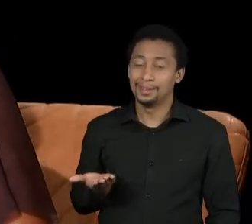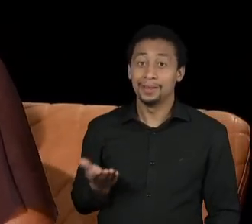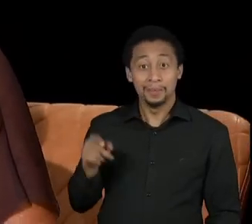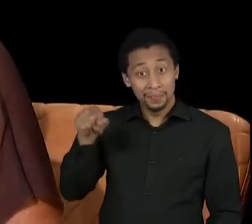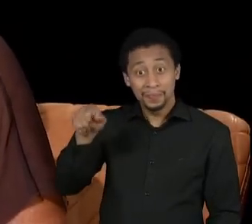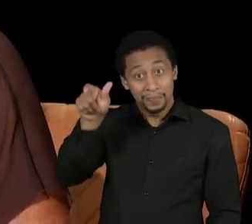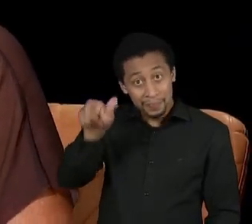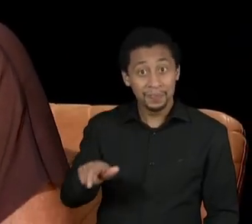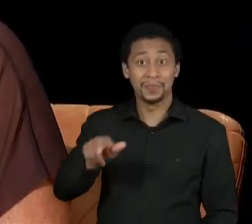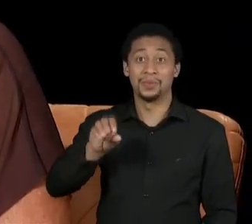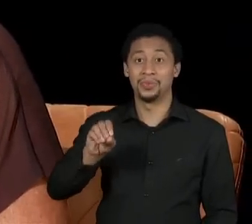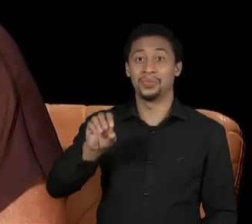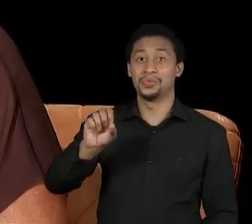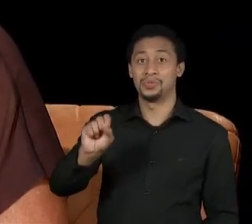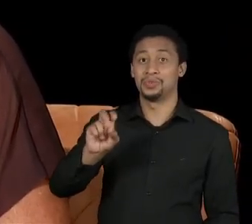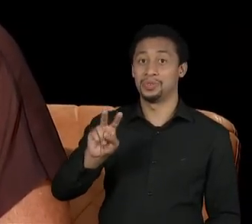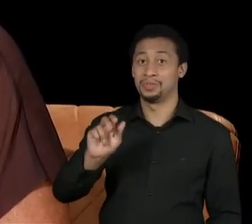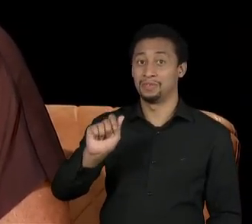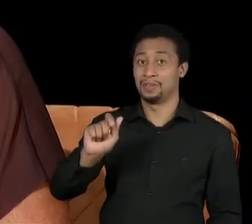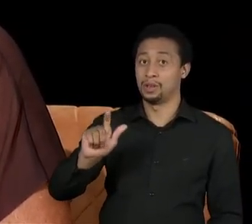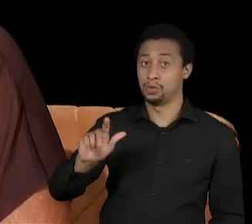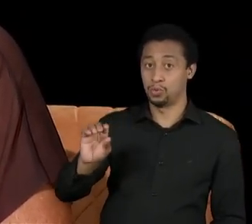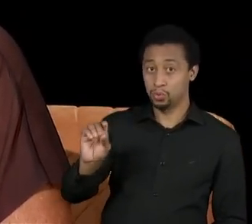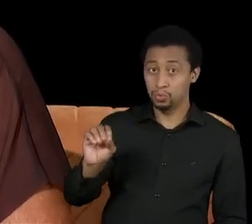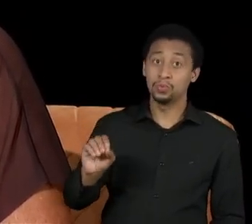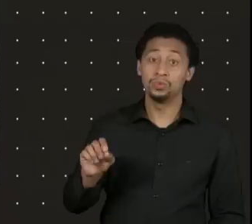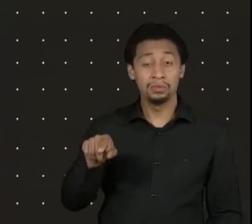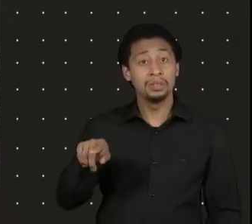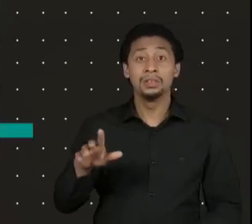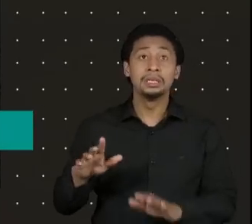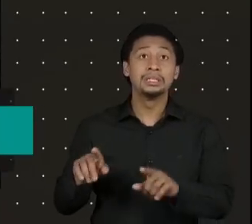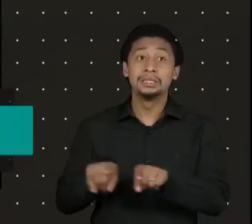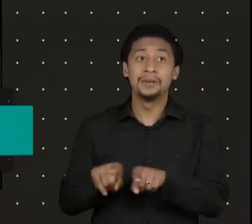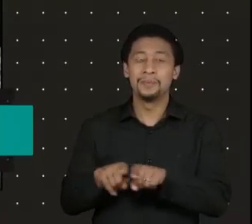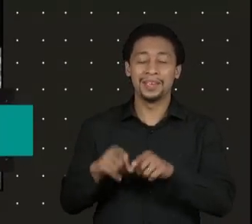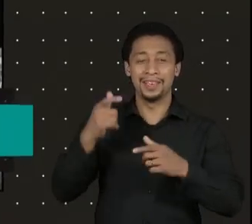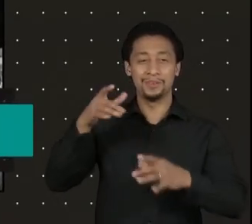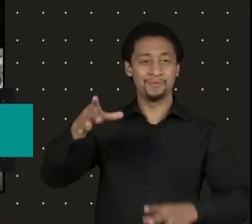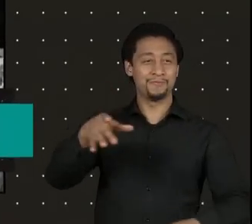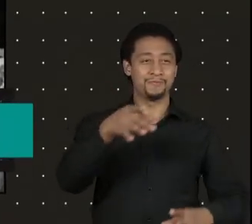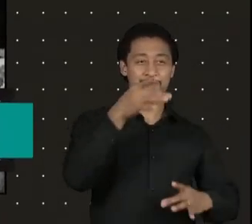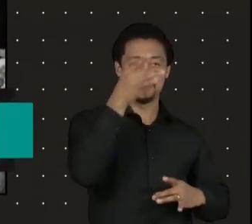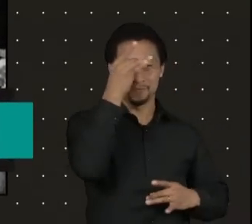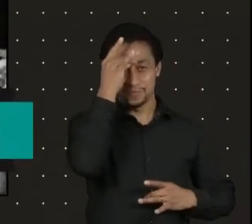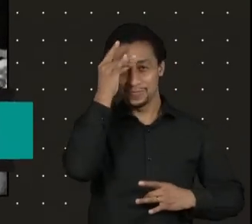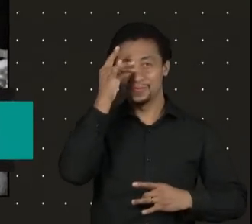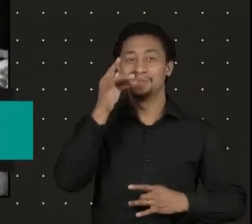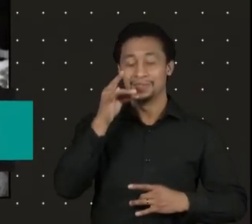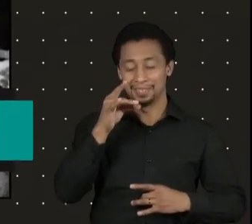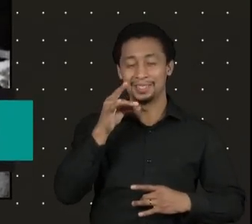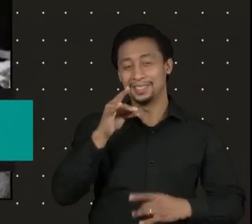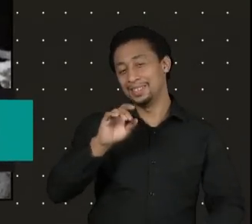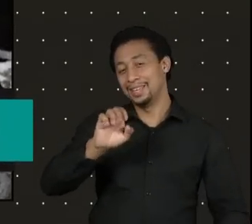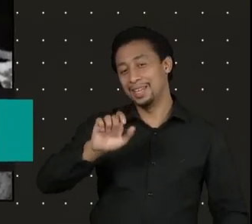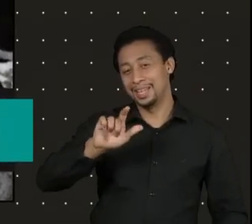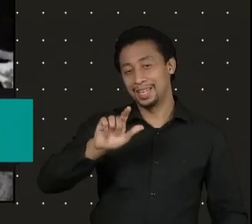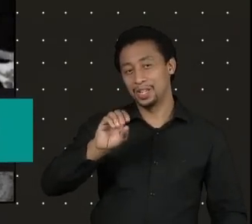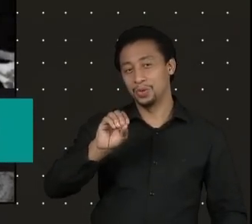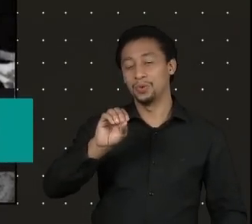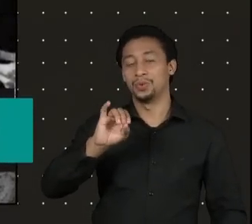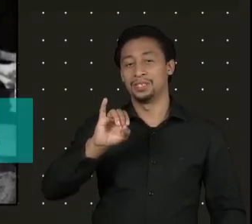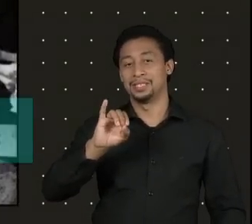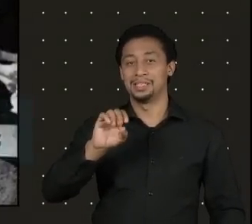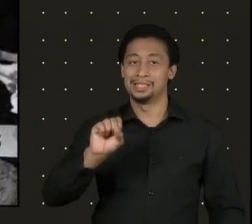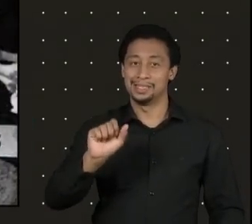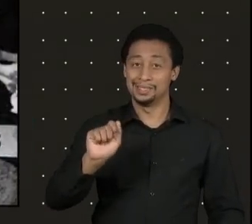principalmente fazendo a Heloísa de Lesbos. Porque a Heloísa é um personagem